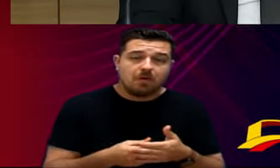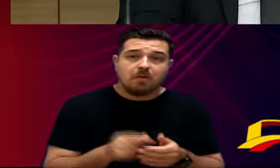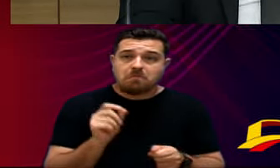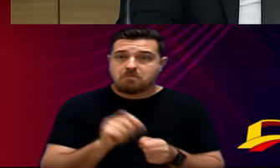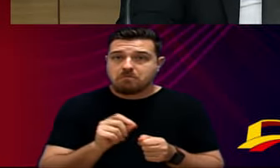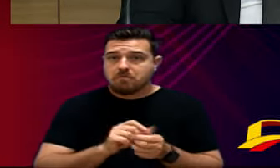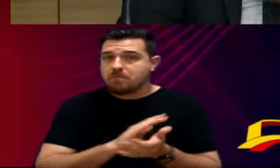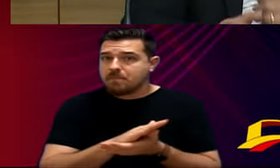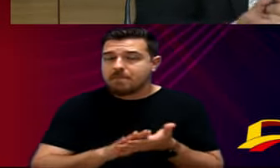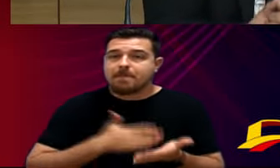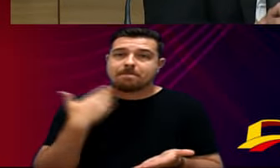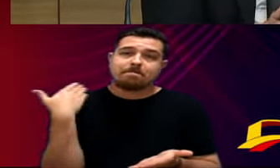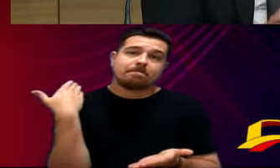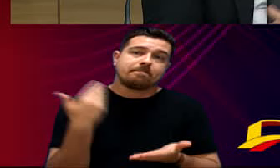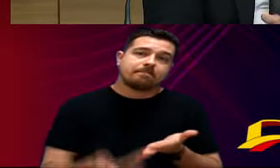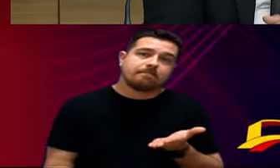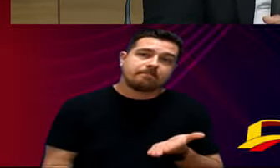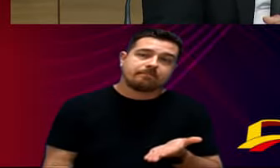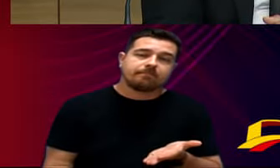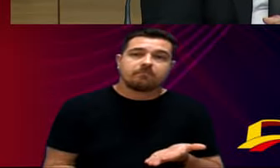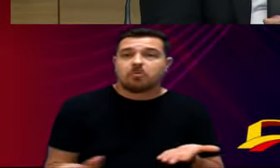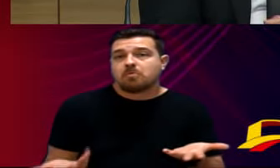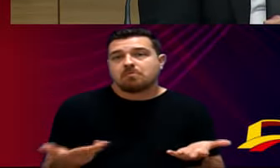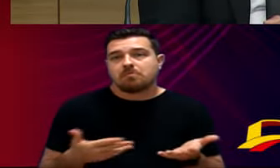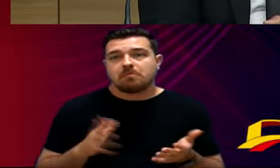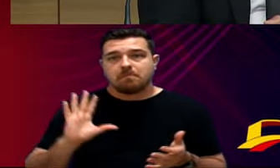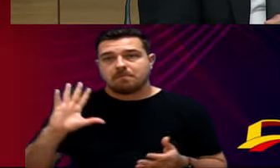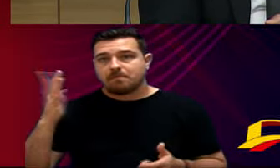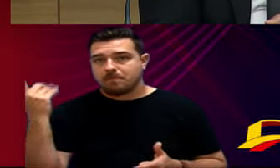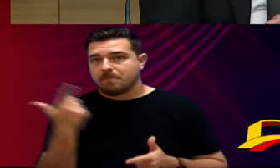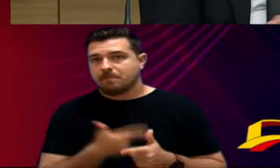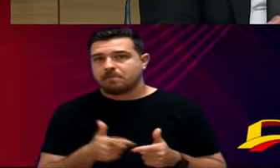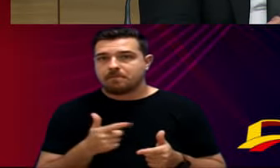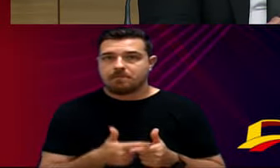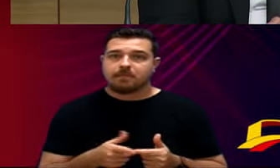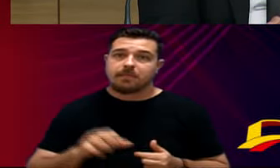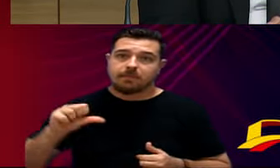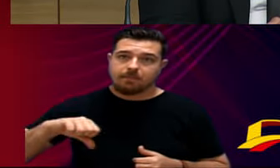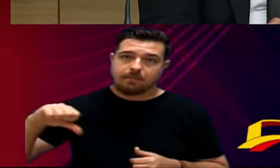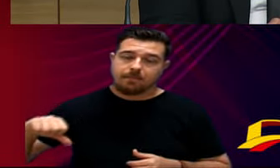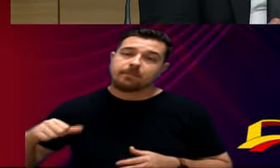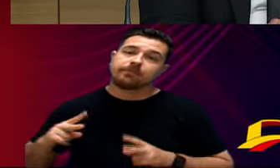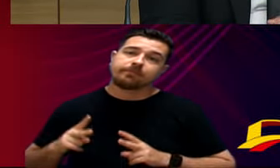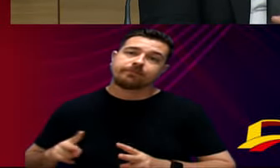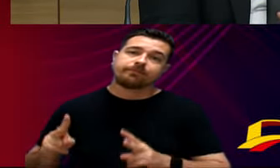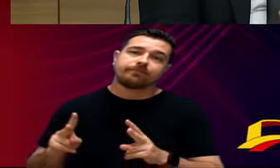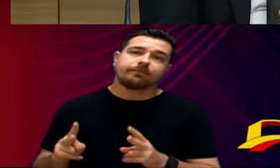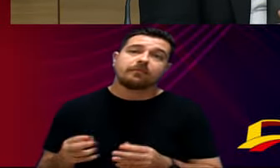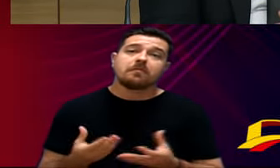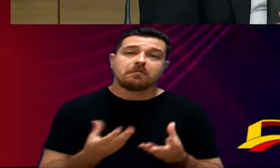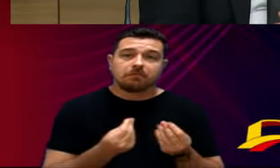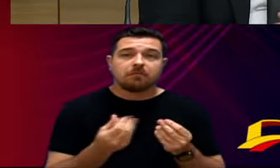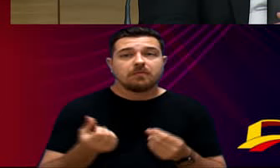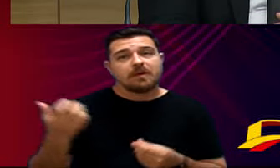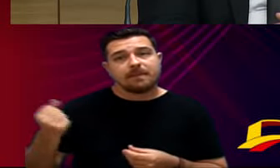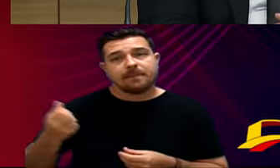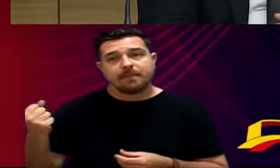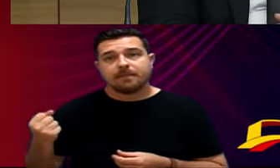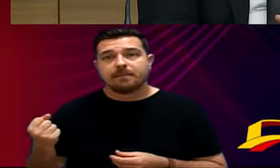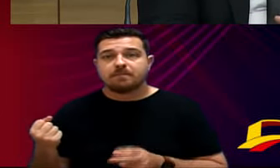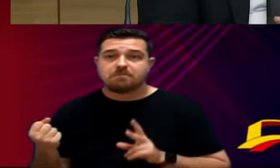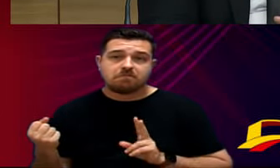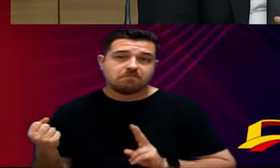eles aí perderam a oportunidade ou não né foram prejudicados e muitos estão se aposentando com a